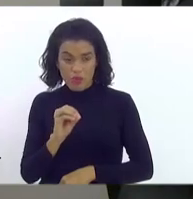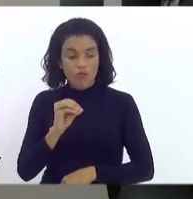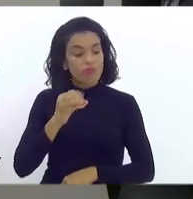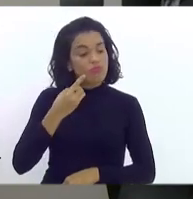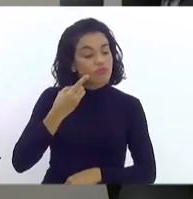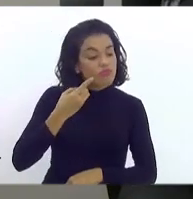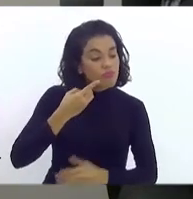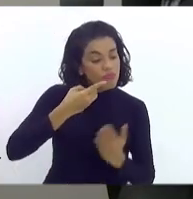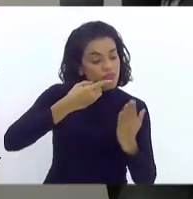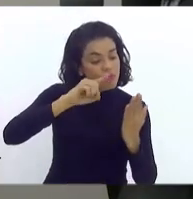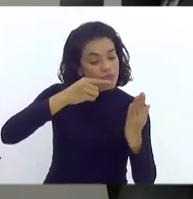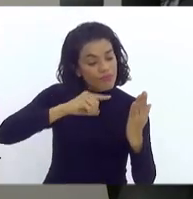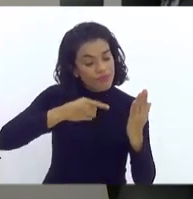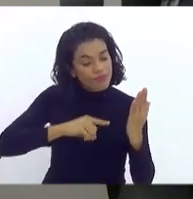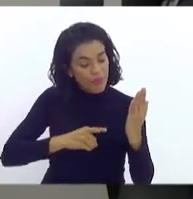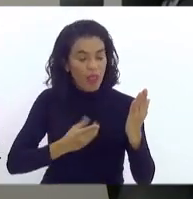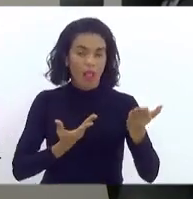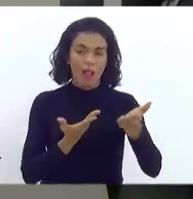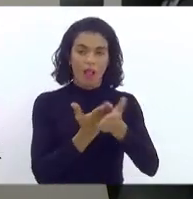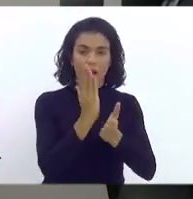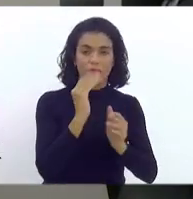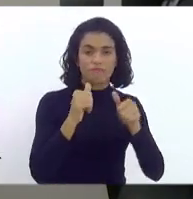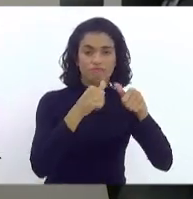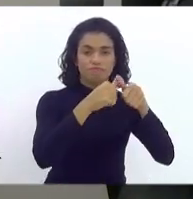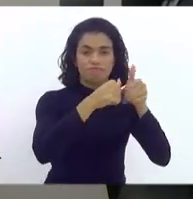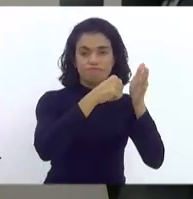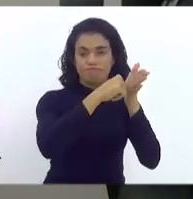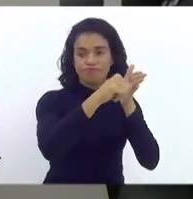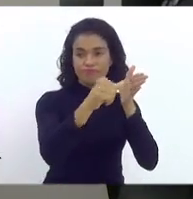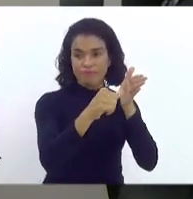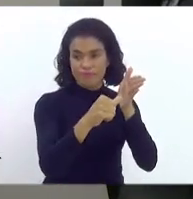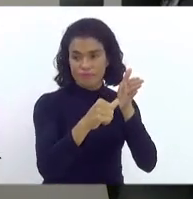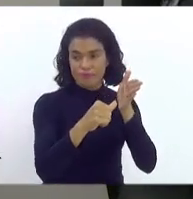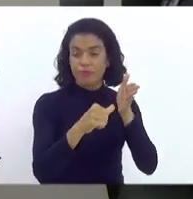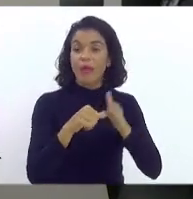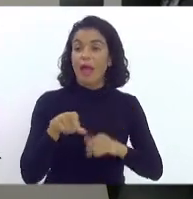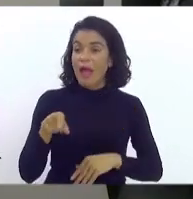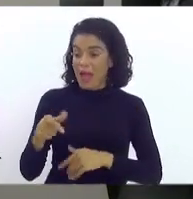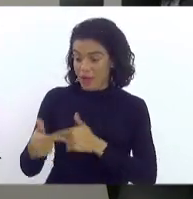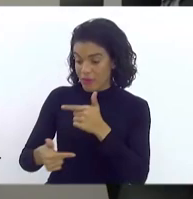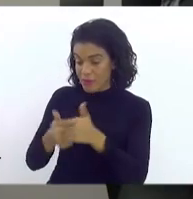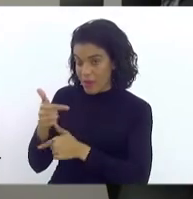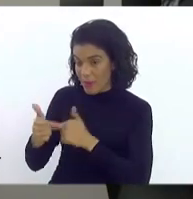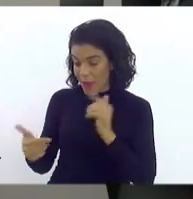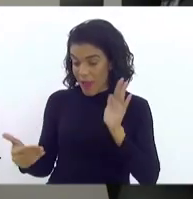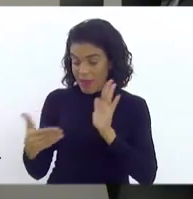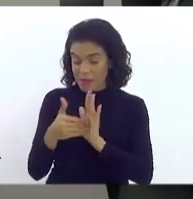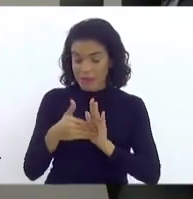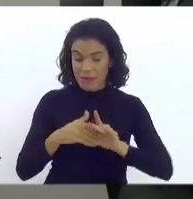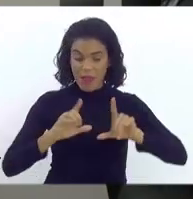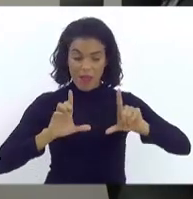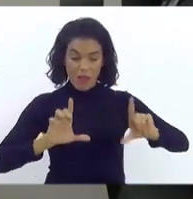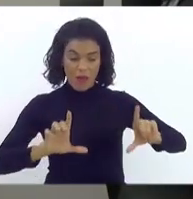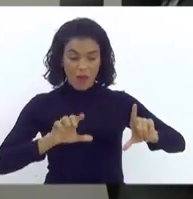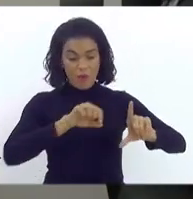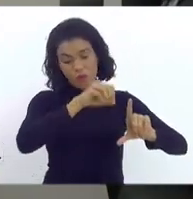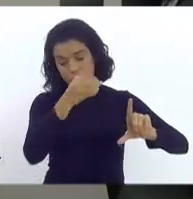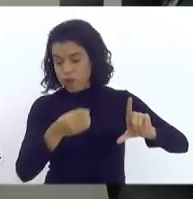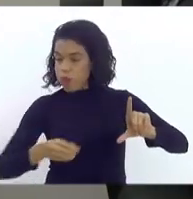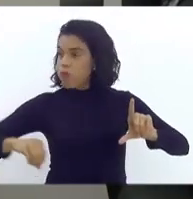valida essa. É livre mercado. Acho que prestam serviço até o medidor, são